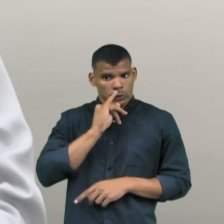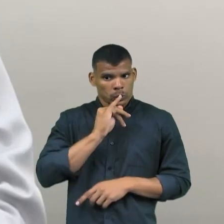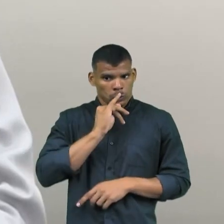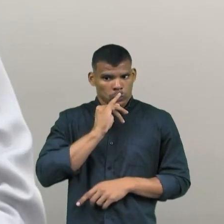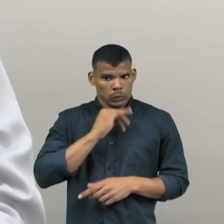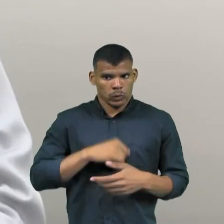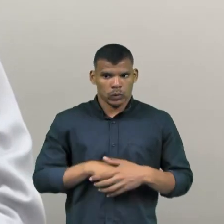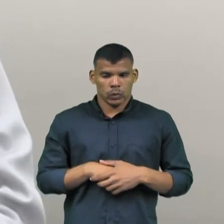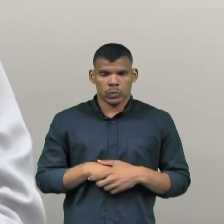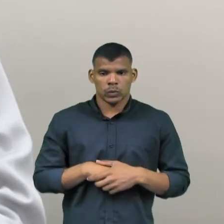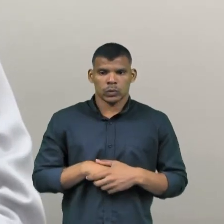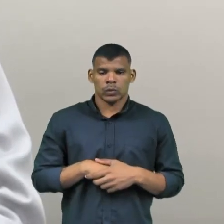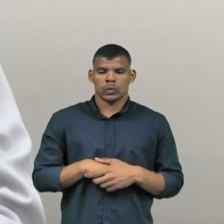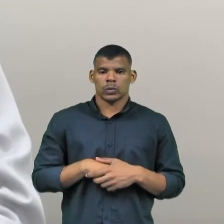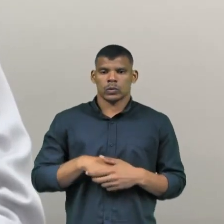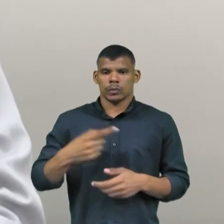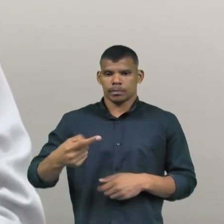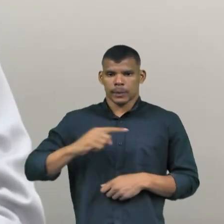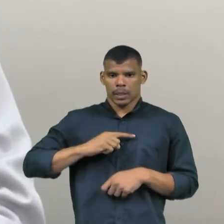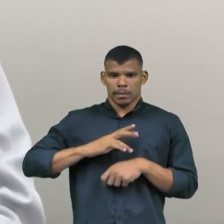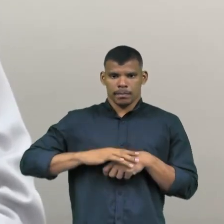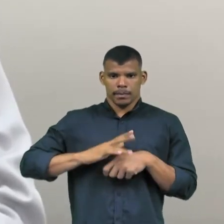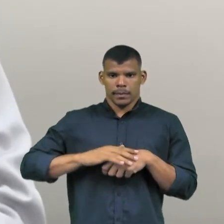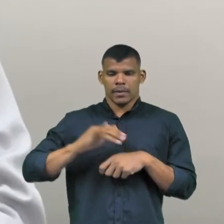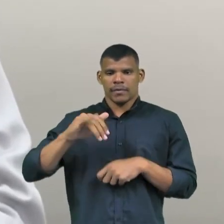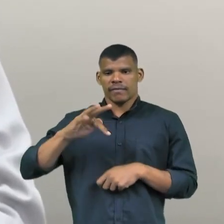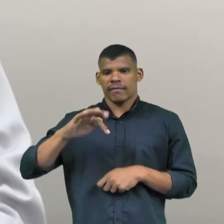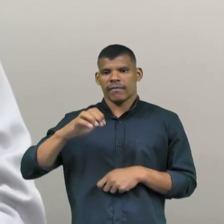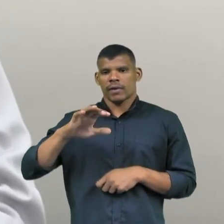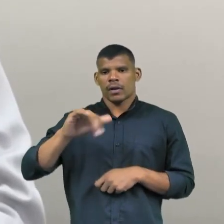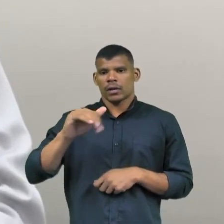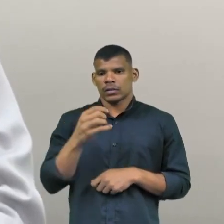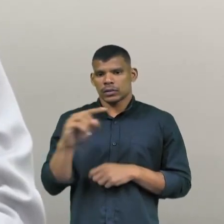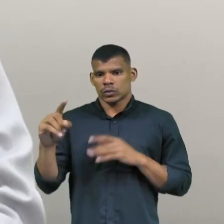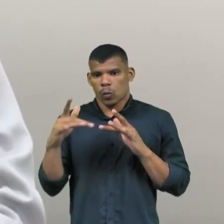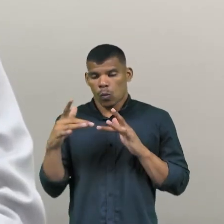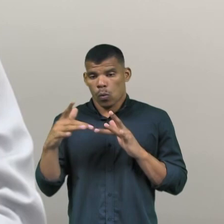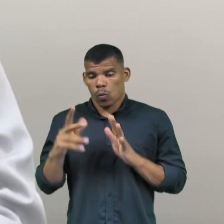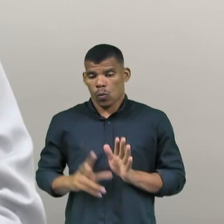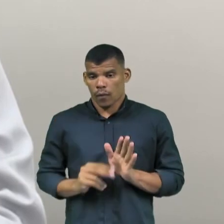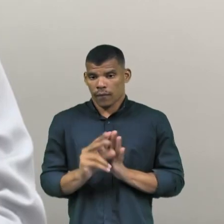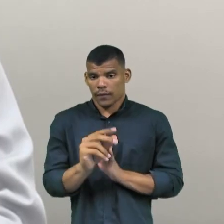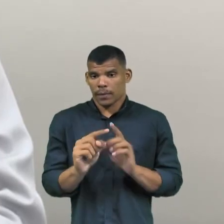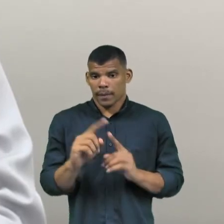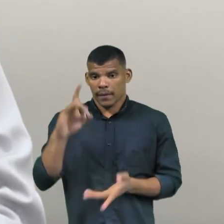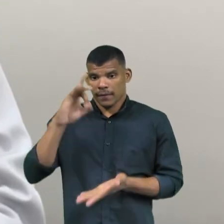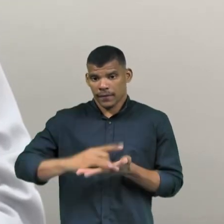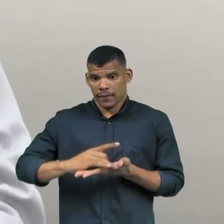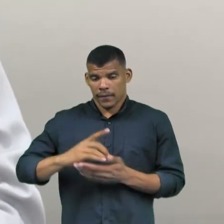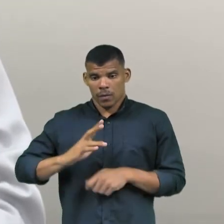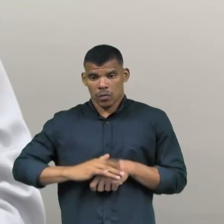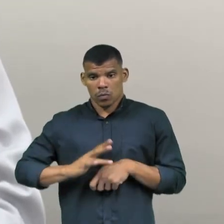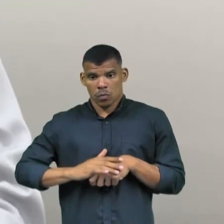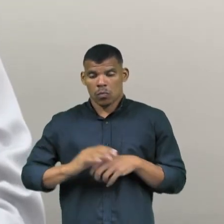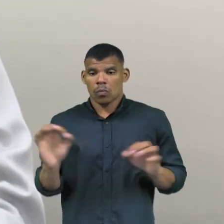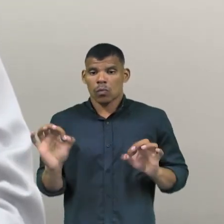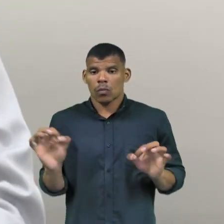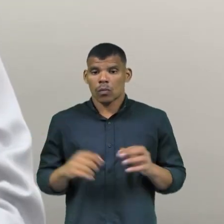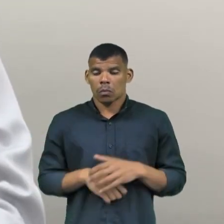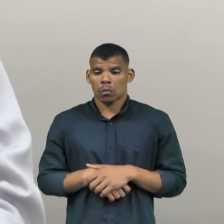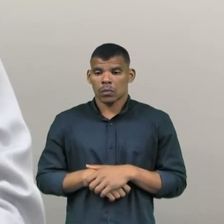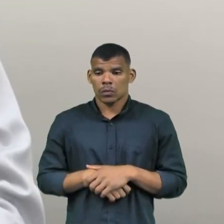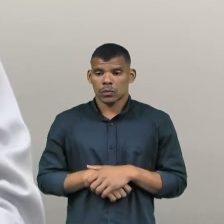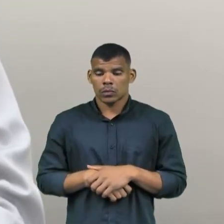que têm infecção pelo HIV, que são aquelas pessoas que entraram em contato com o vírus, mas não adoeceram, não apresentam qualquer